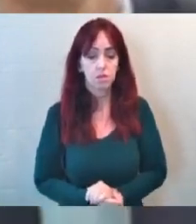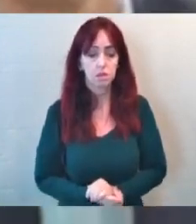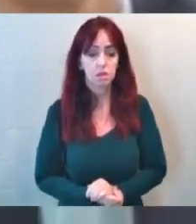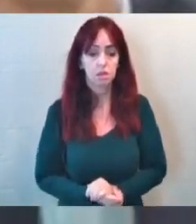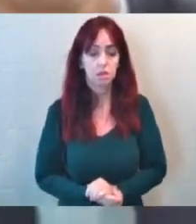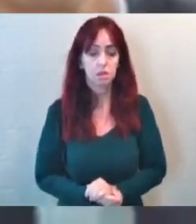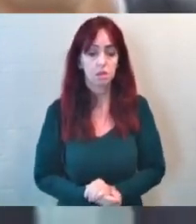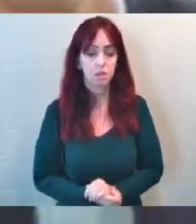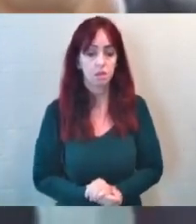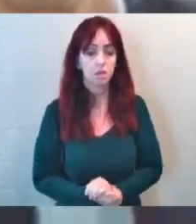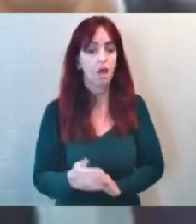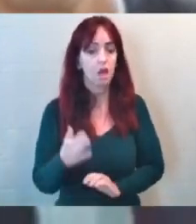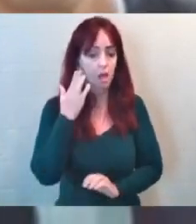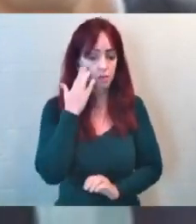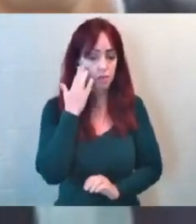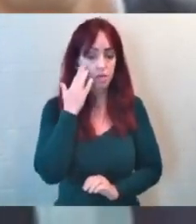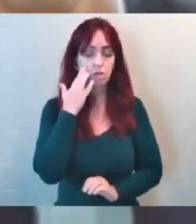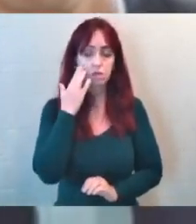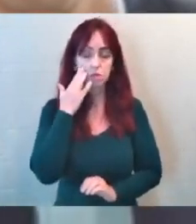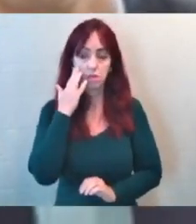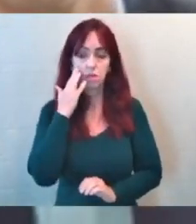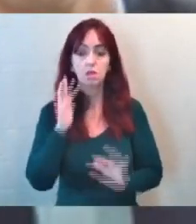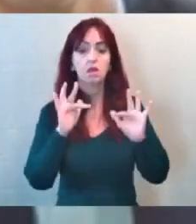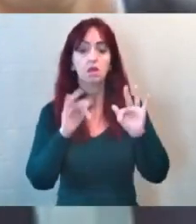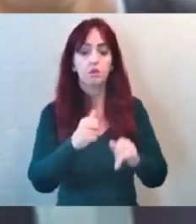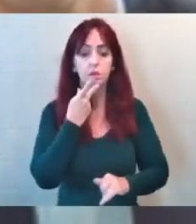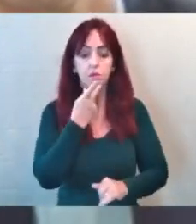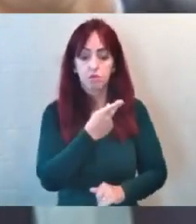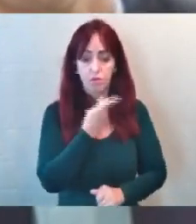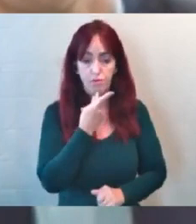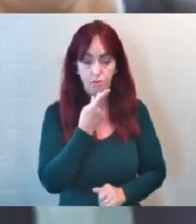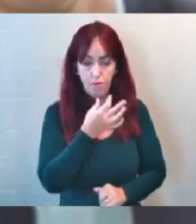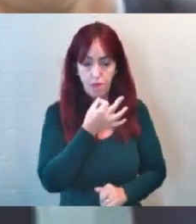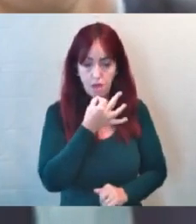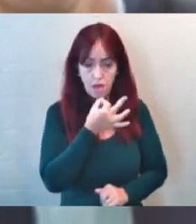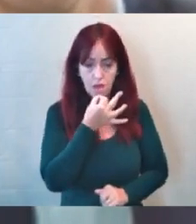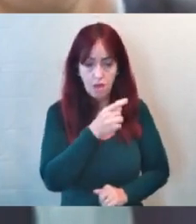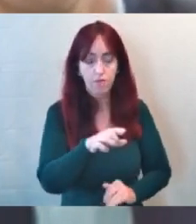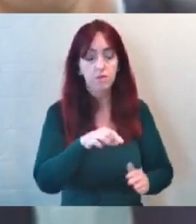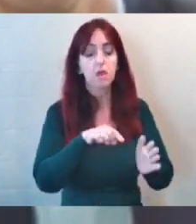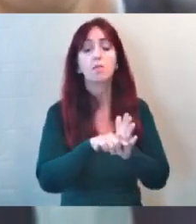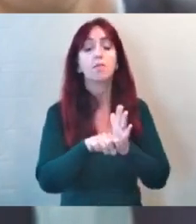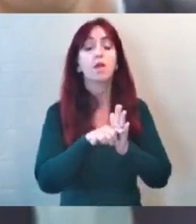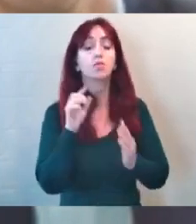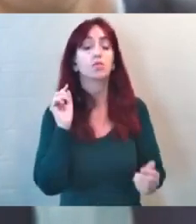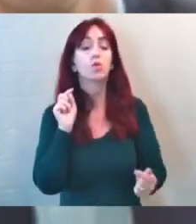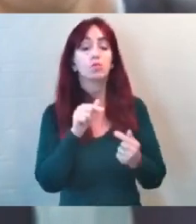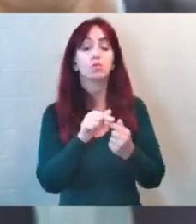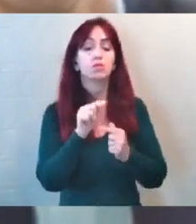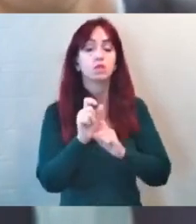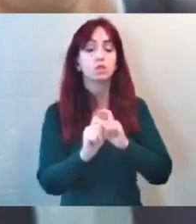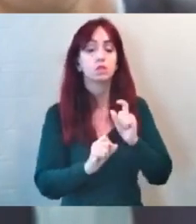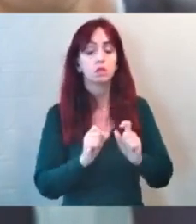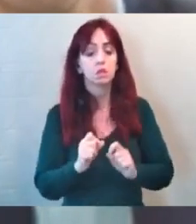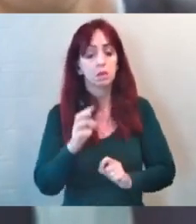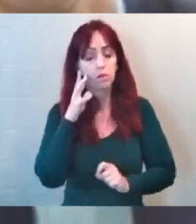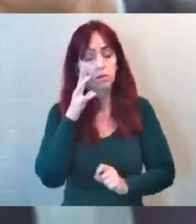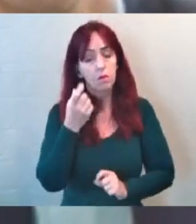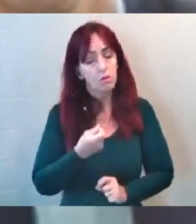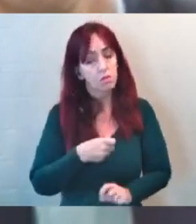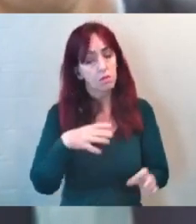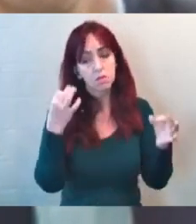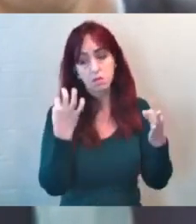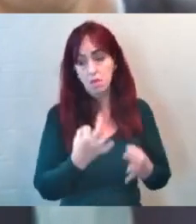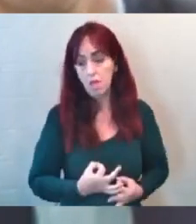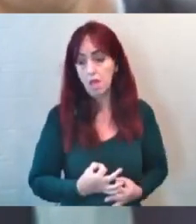Não, eu entendi aí que ao fim da sua fala, né? A senhora fez uma pergunta objetiva. Ih, falhou